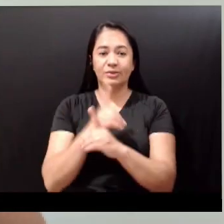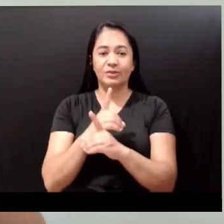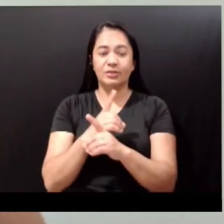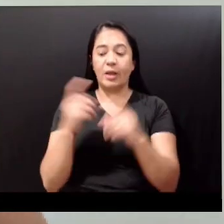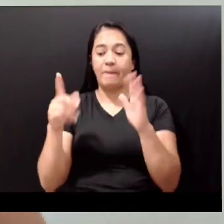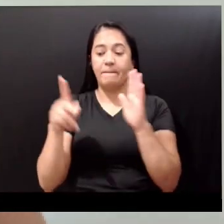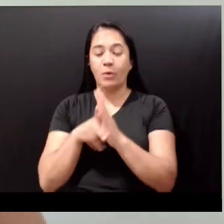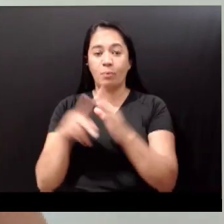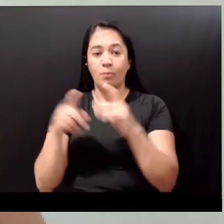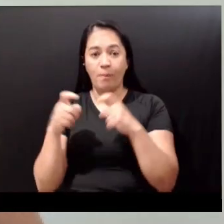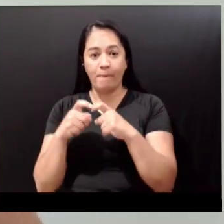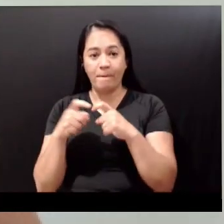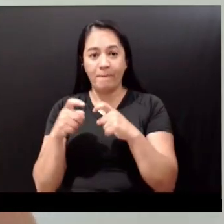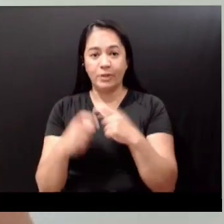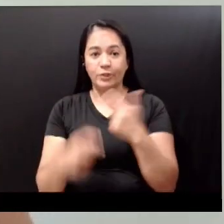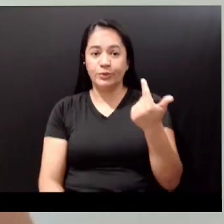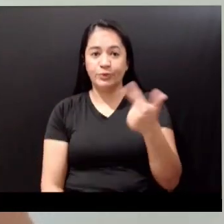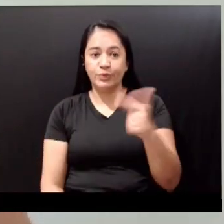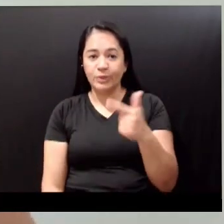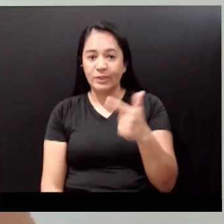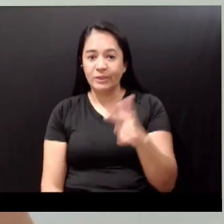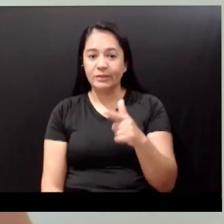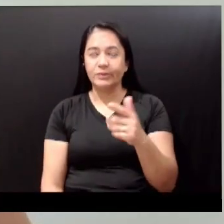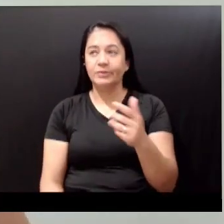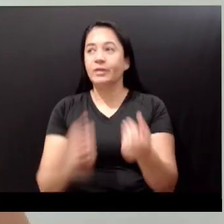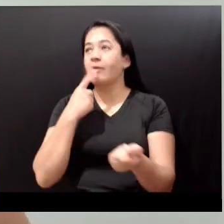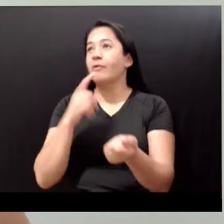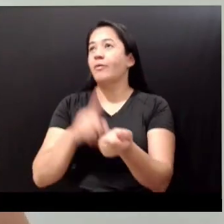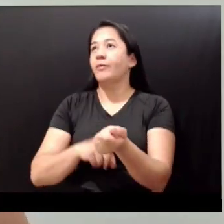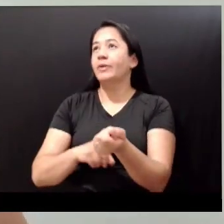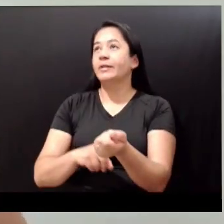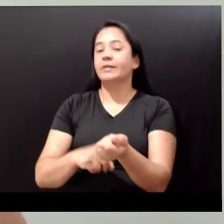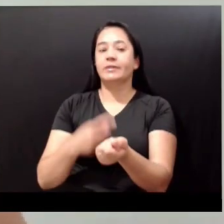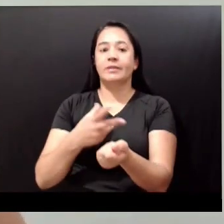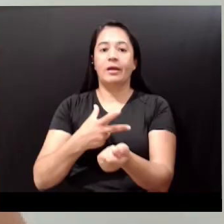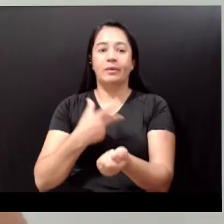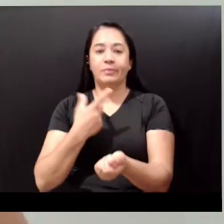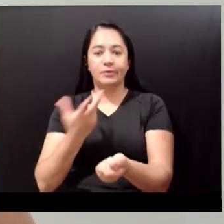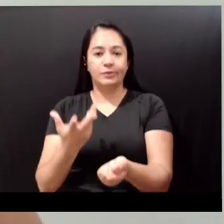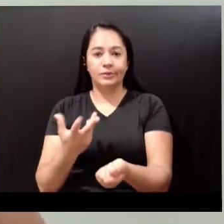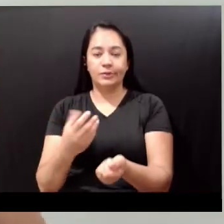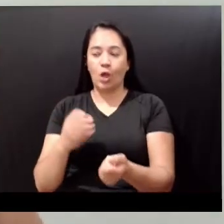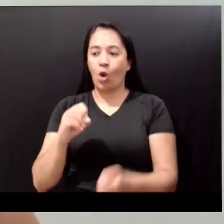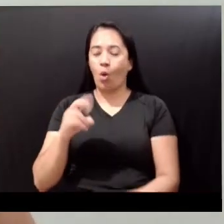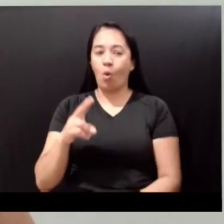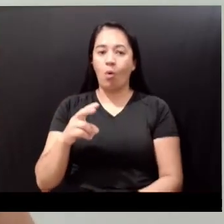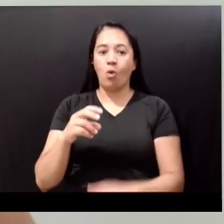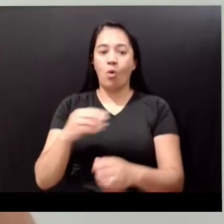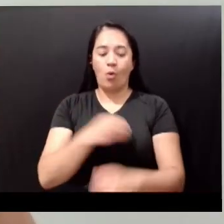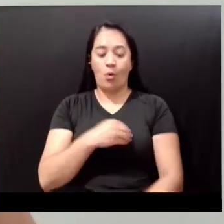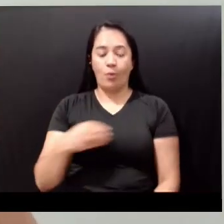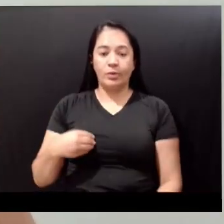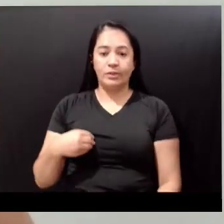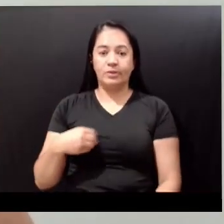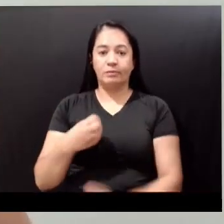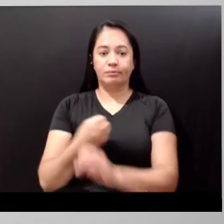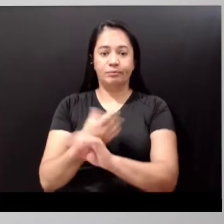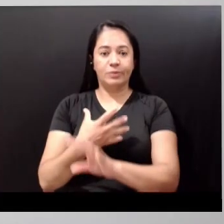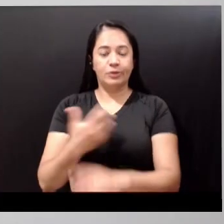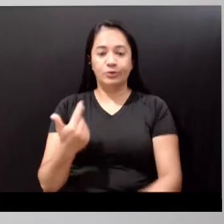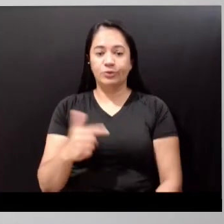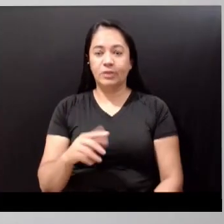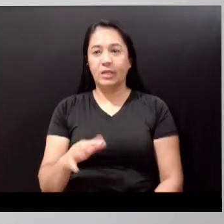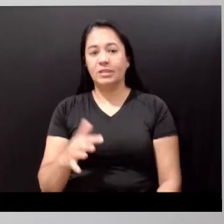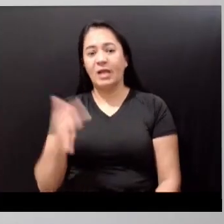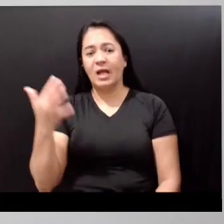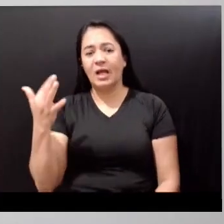diagnóstico é clínico, então não há um exame de sangue ou um exame de imagem que mostre a dor da pessoa. A dor,